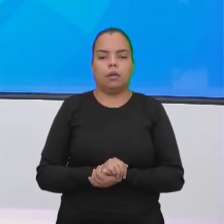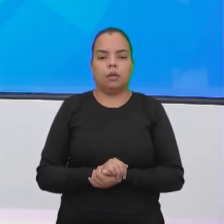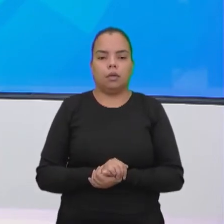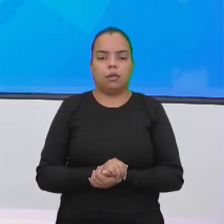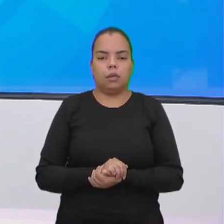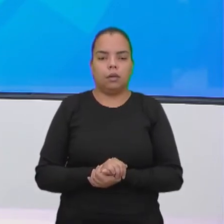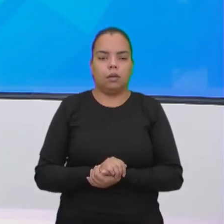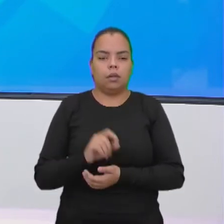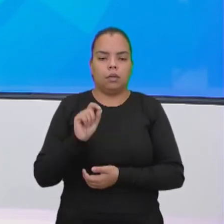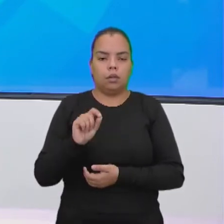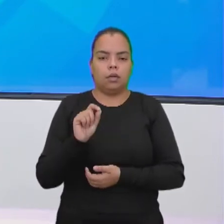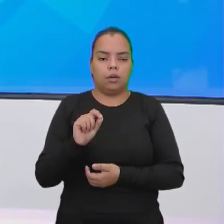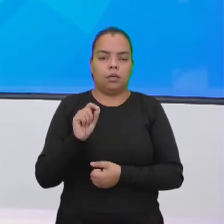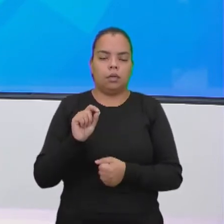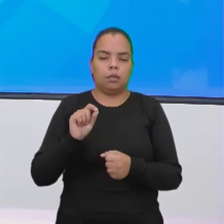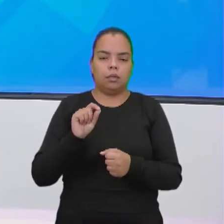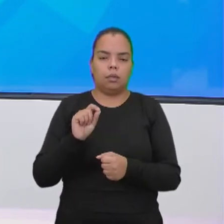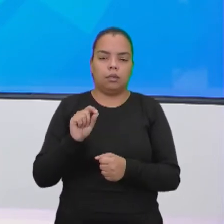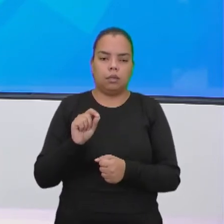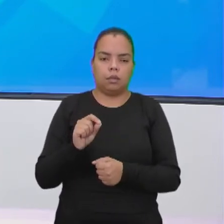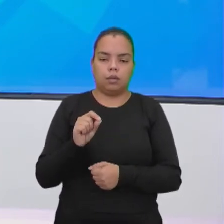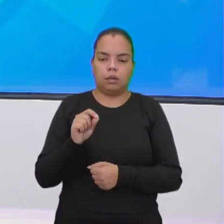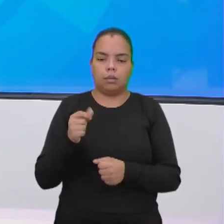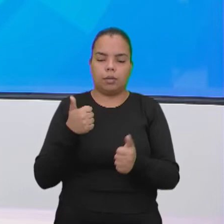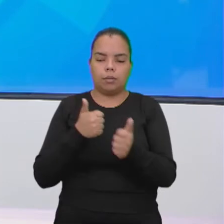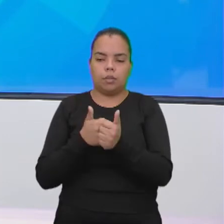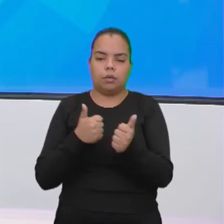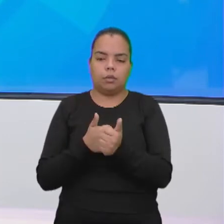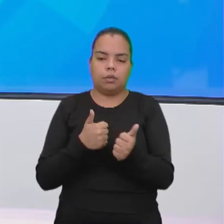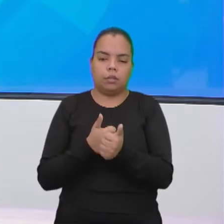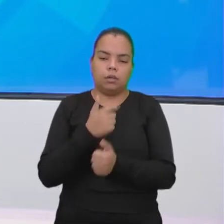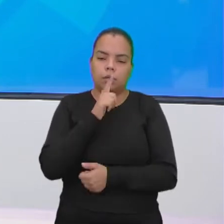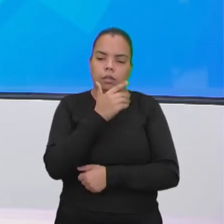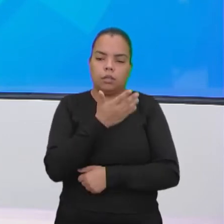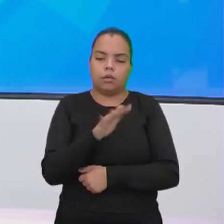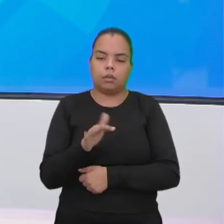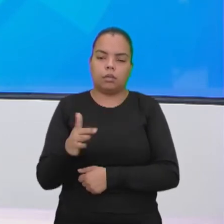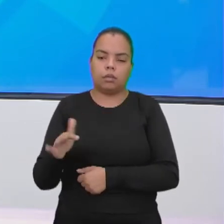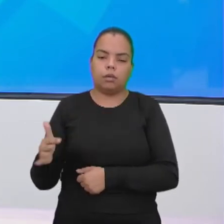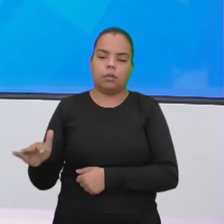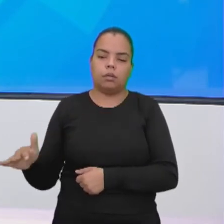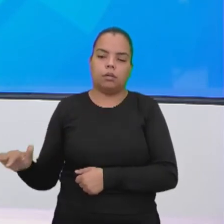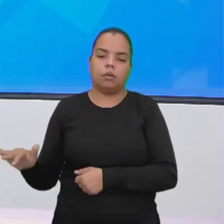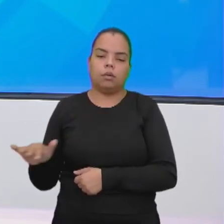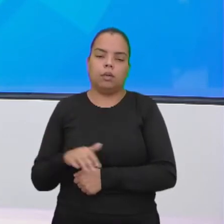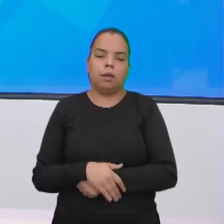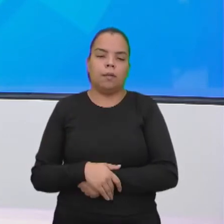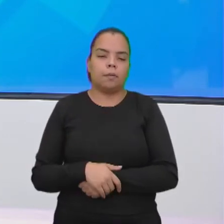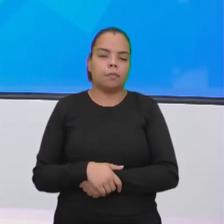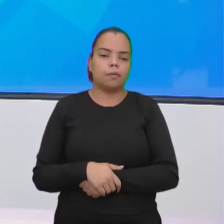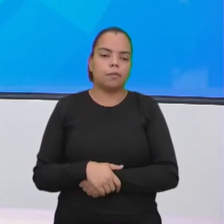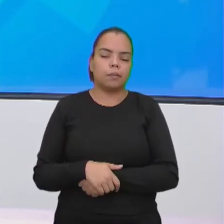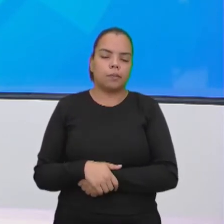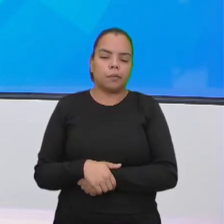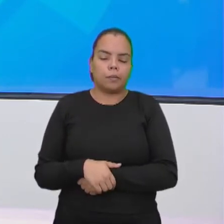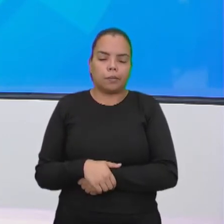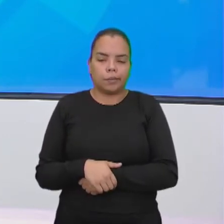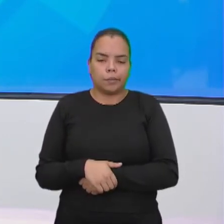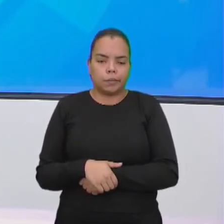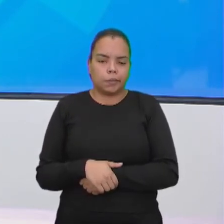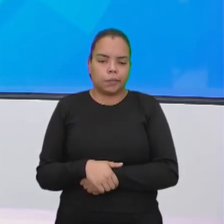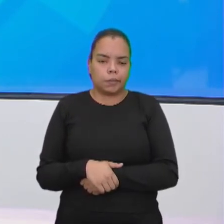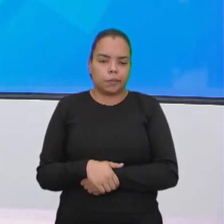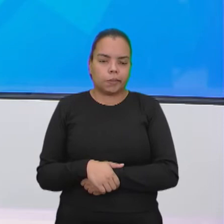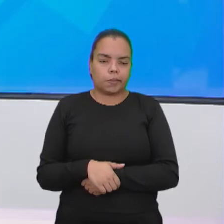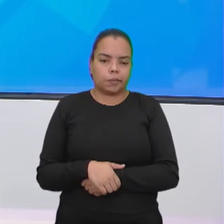baixos, principalmente na costa oceânica, né, tendo lá, né, como ele fala aí, deposição na região